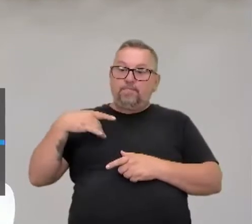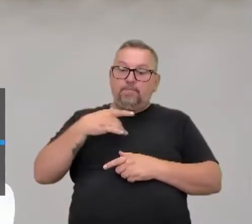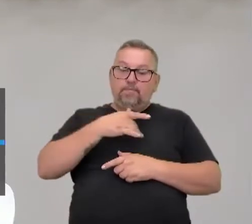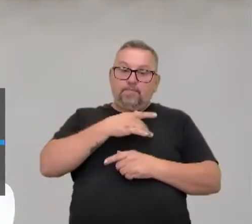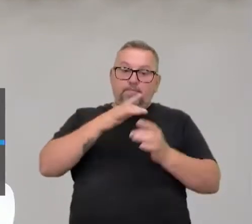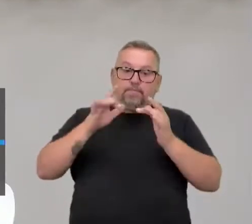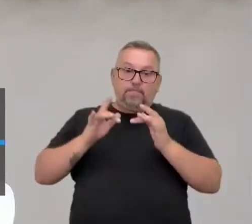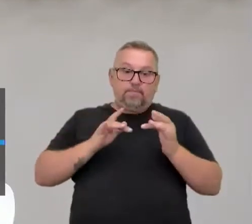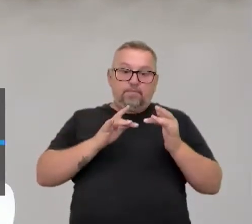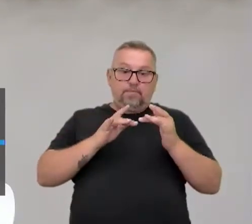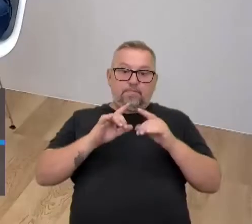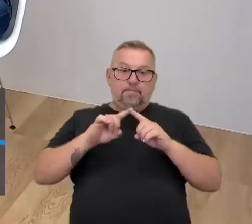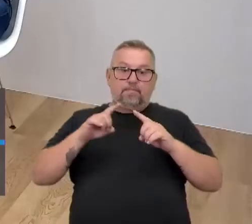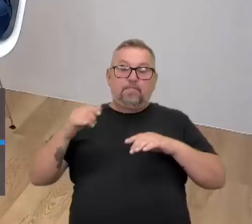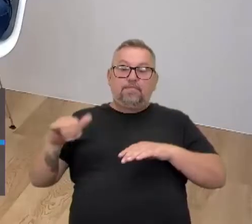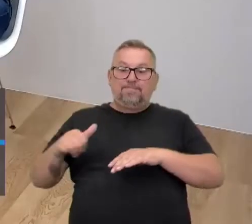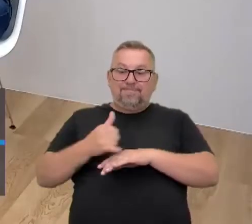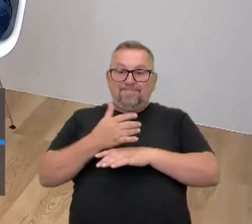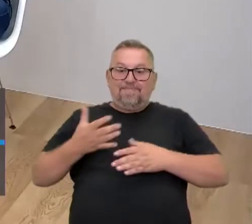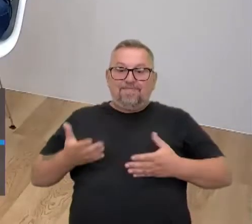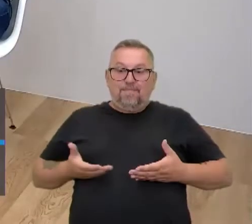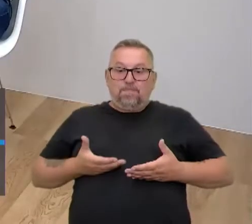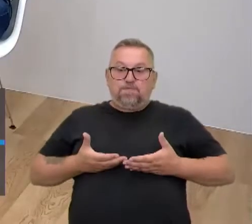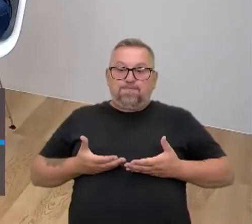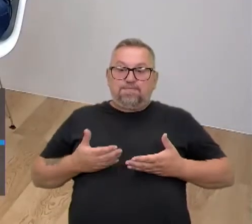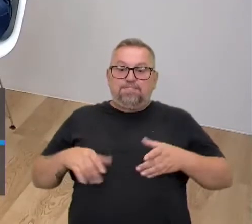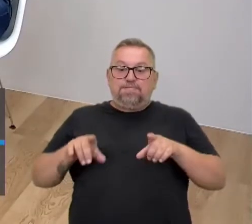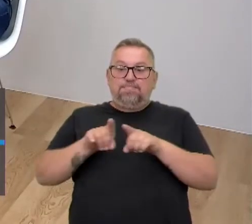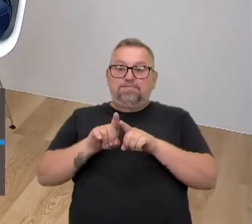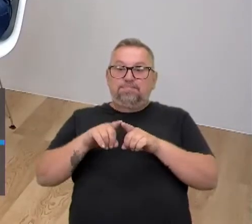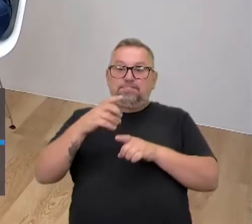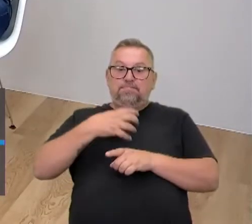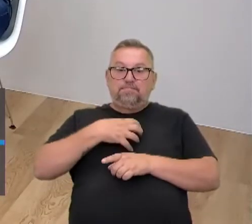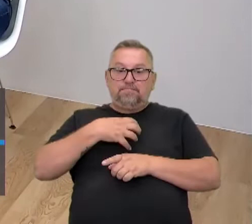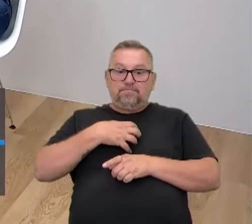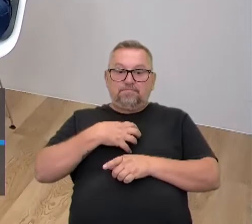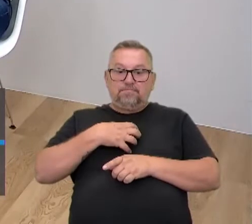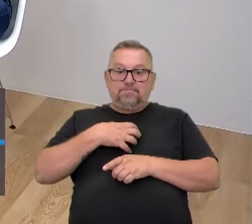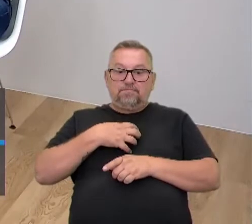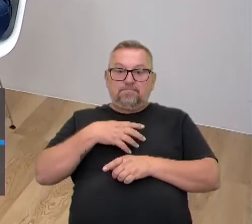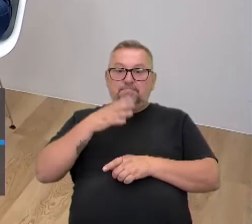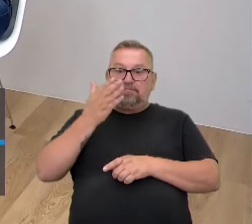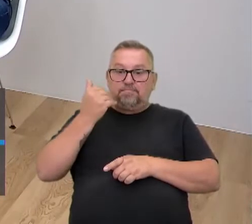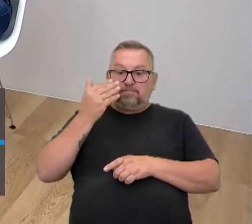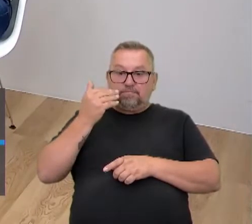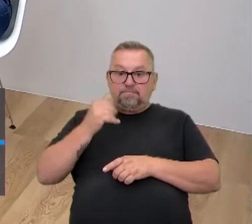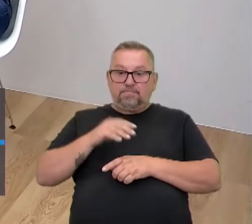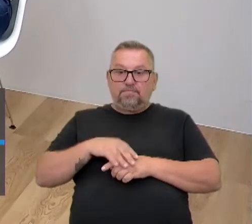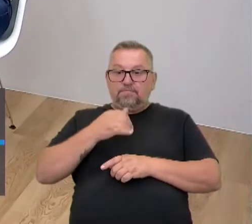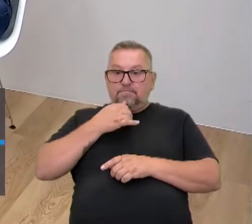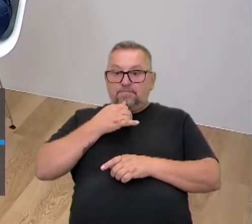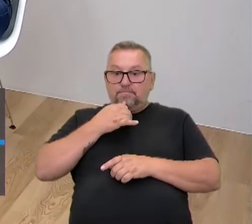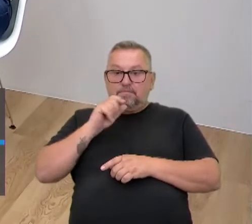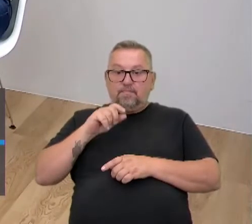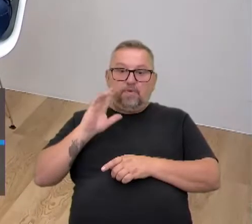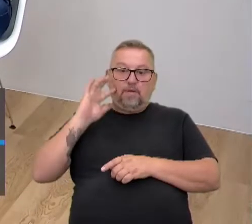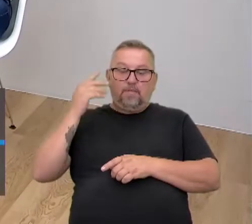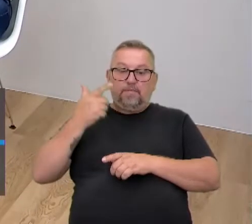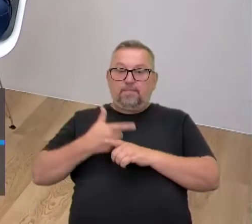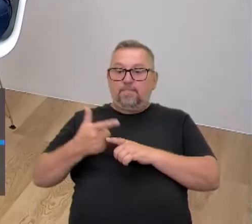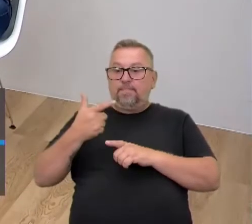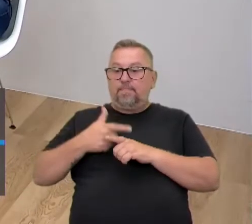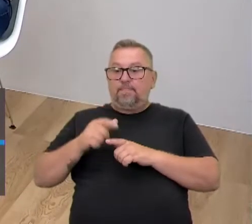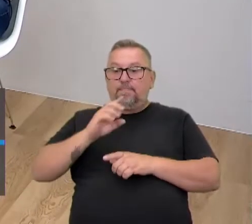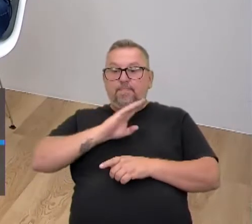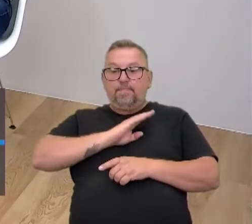relacionados muitas vezes ao peso, né, e relacionados a esses tipos de ingestão de alimentos, por exemplo, que pode causar aí uma série de